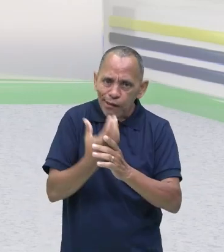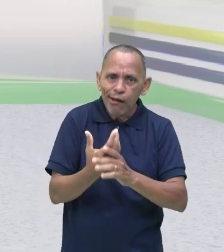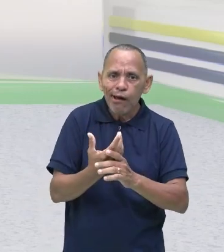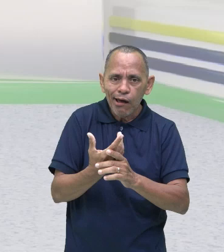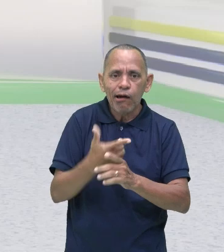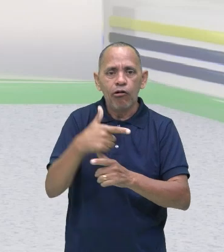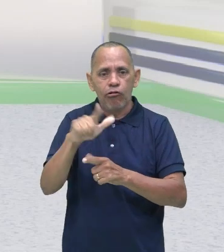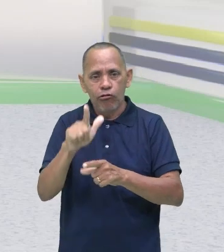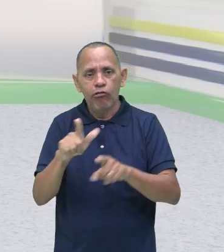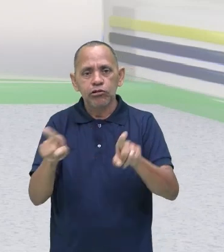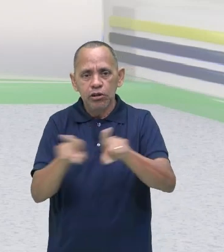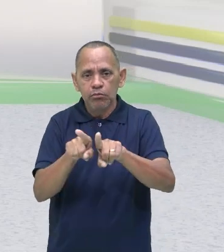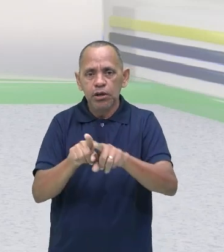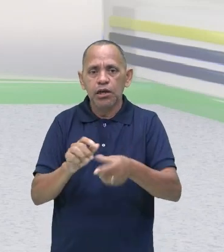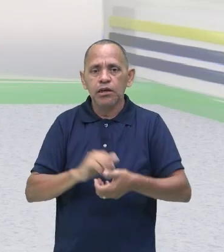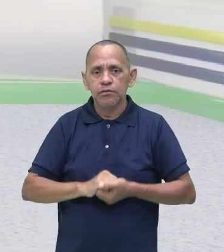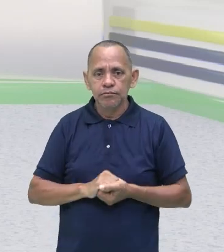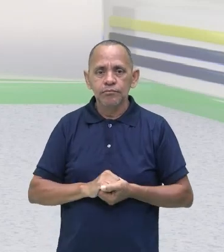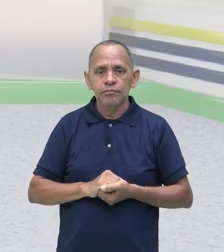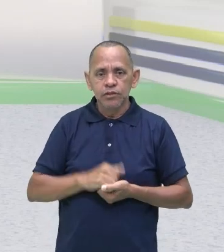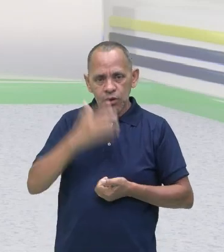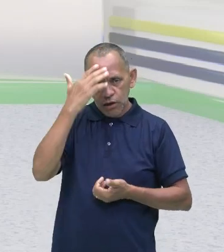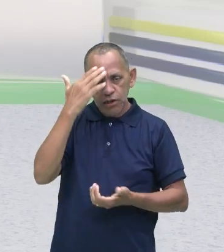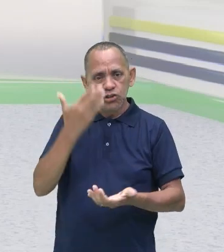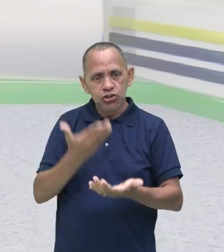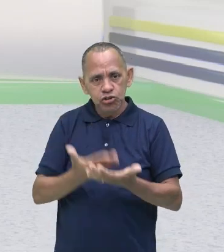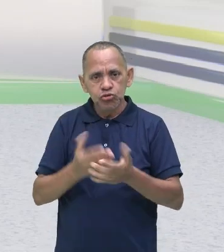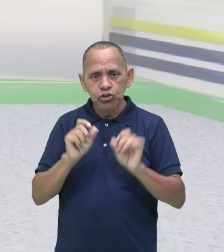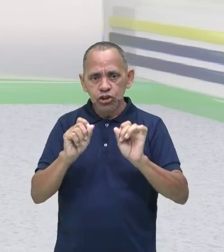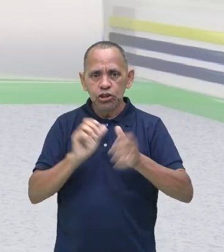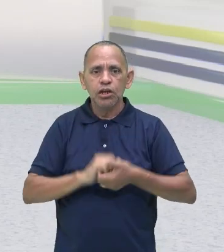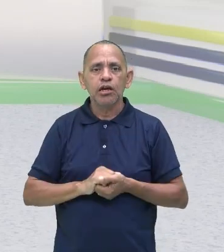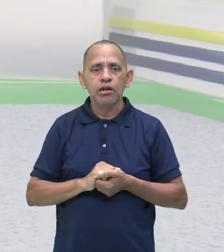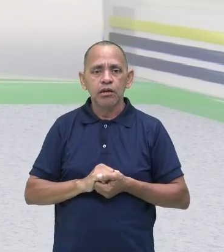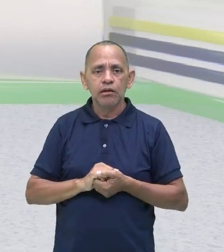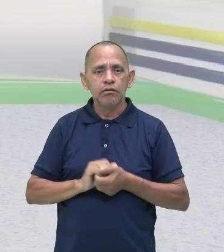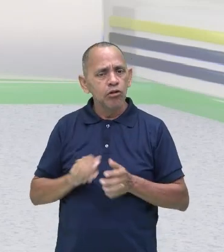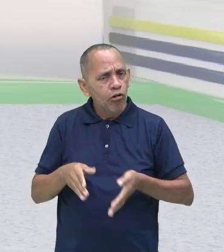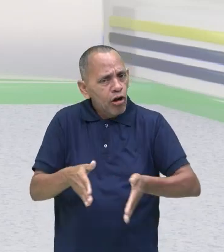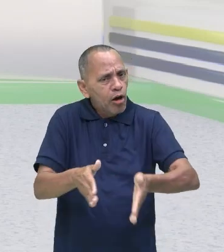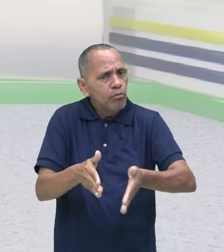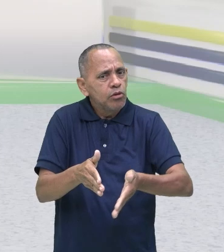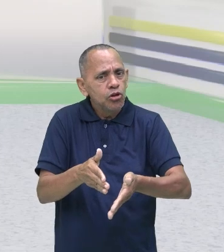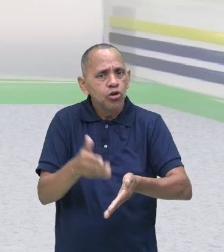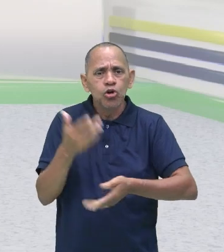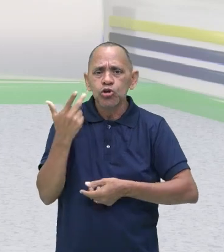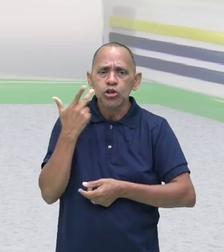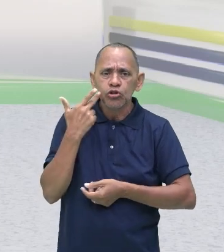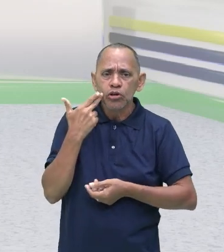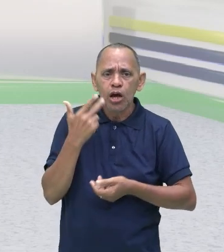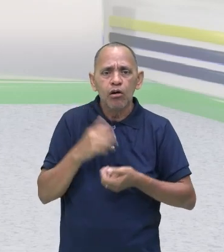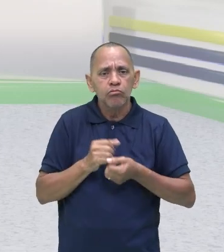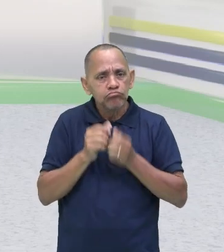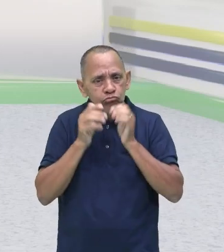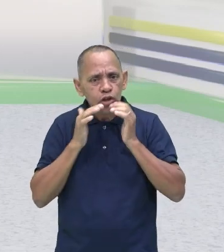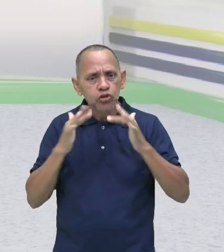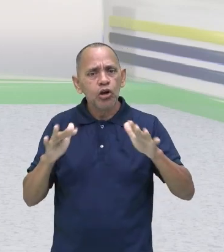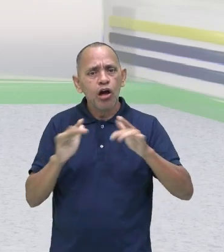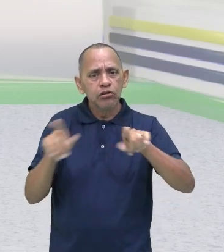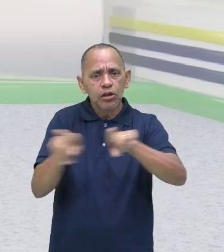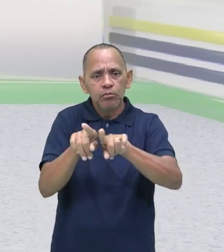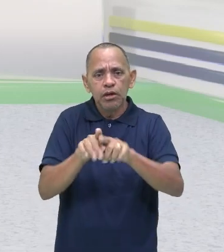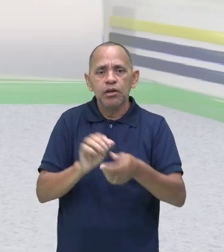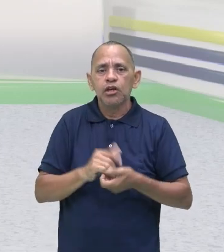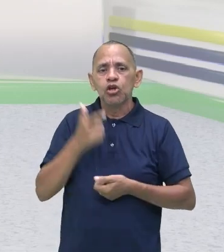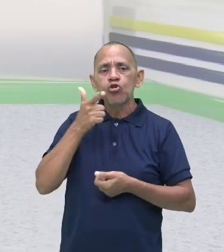melhorar. Eu acho que esse é um caminho natural, né, professora Kaelen? Eu acho, sem dúvida nenhuma. Planejando, redirecionando, Pronto, a com gente certeza consegue a gente